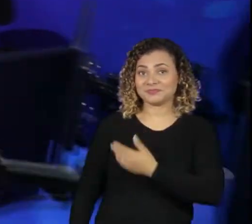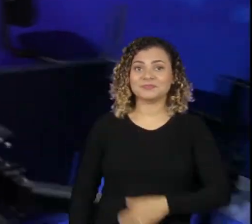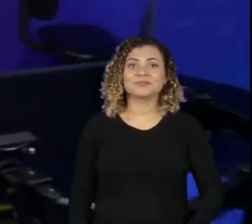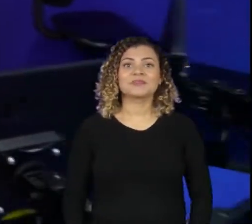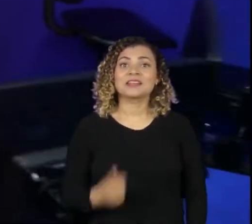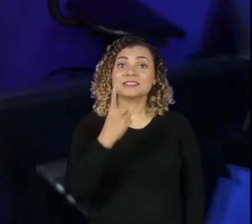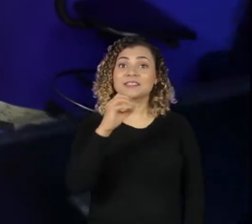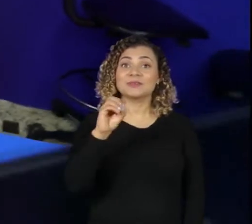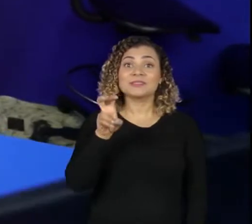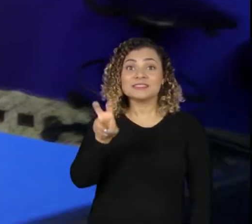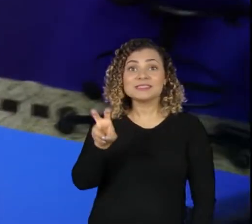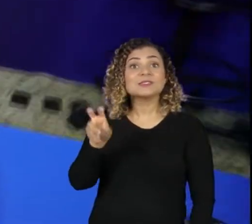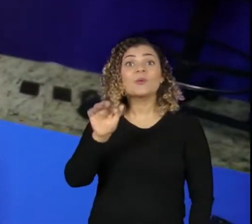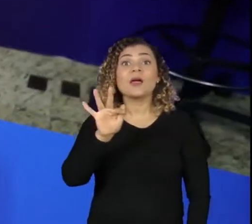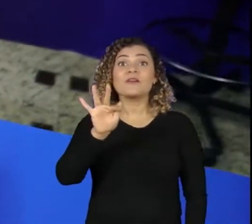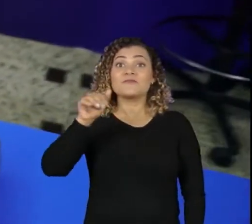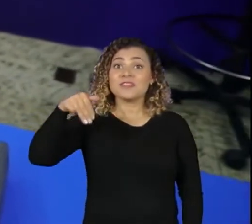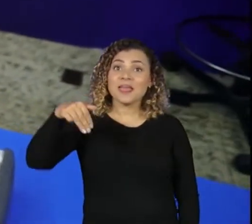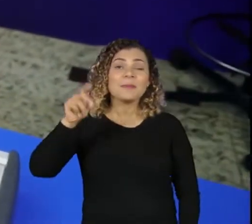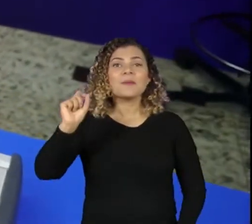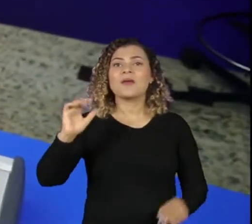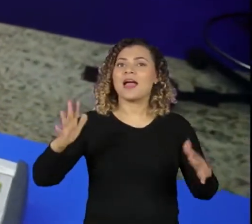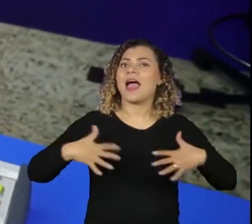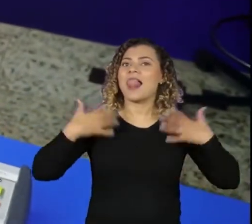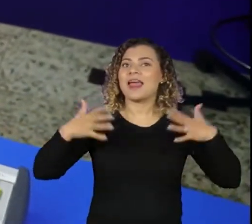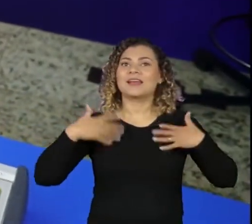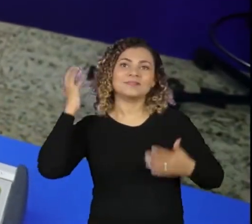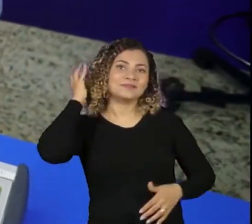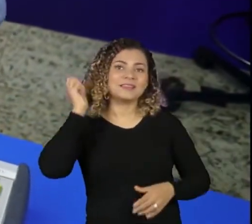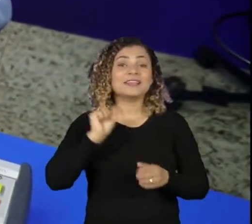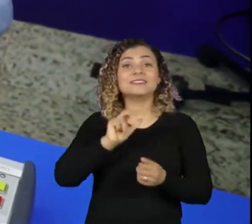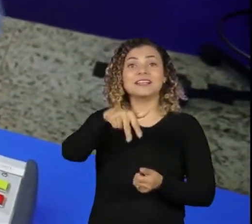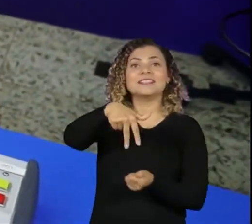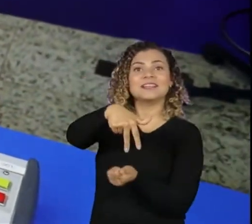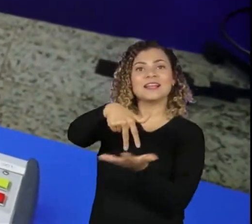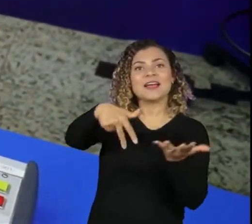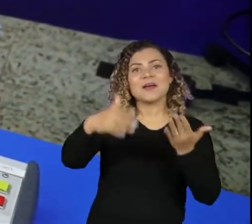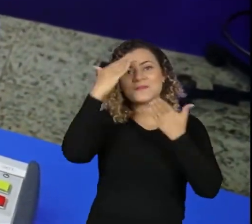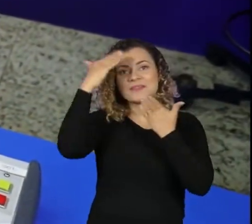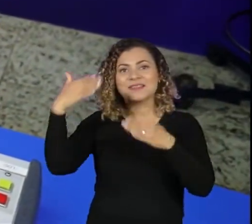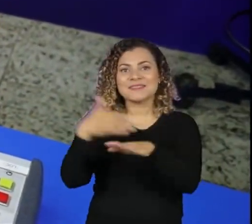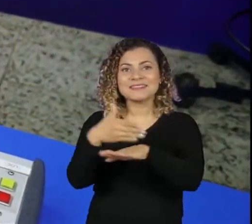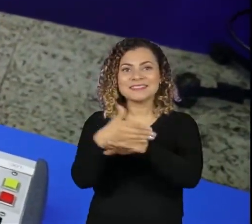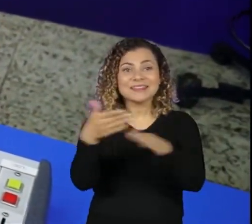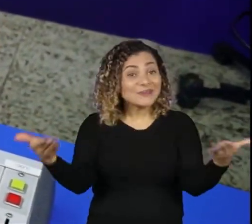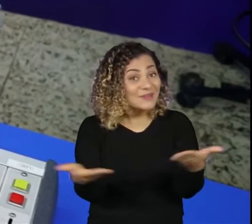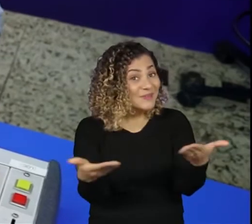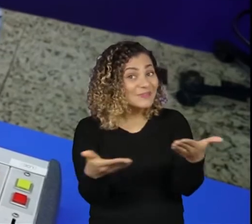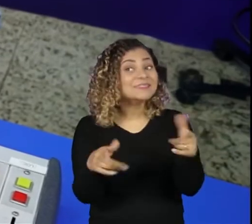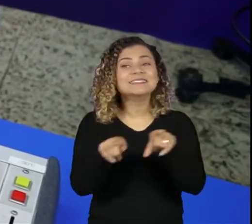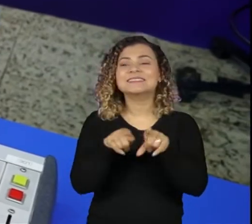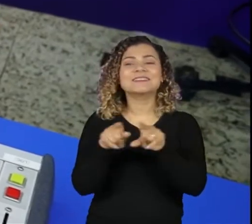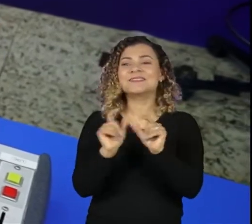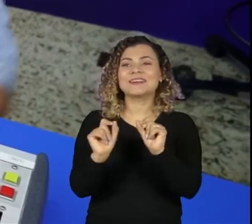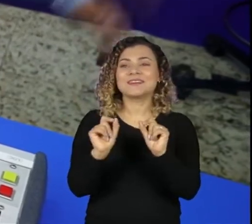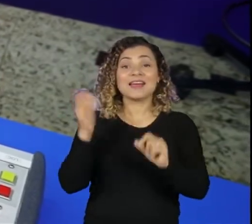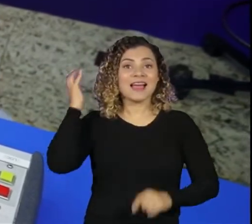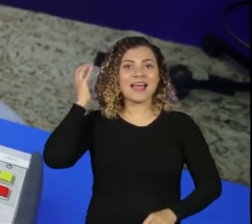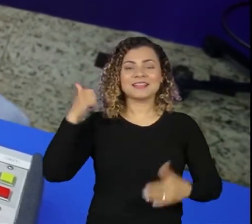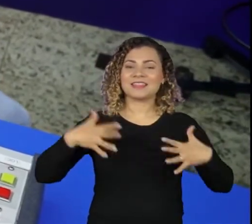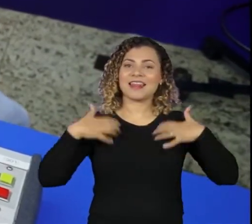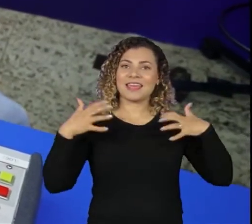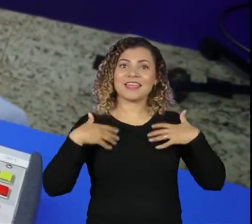gosto do mercado, só que sem deixar de acreditar no rap, porque hoje o futebol também faz parte da grade.